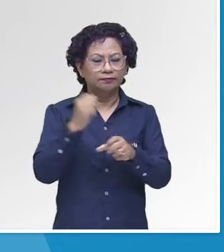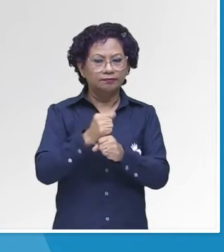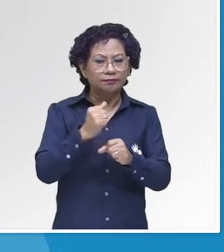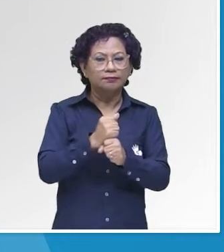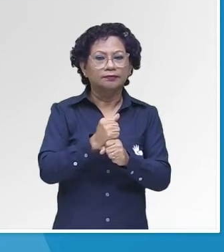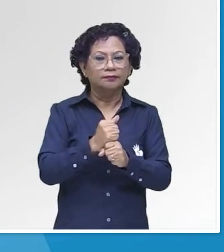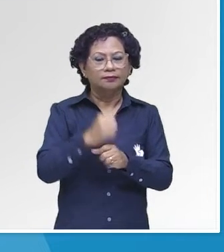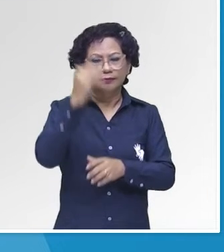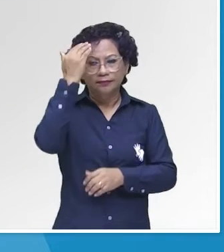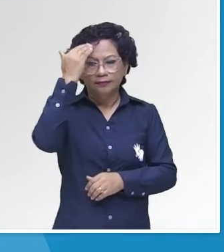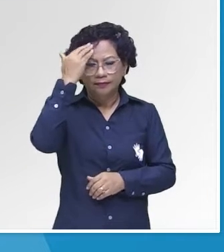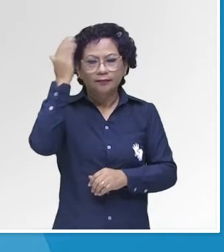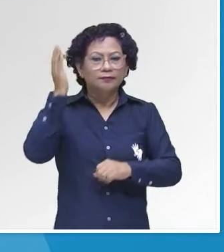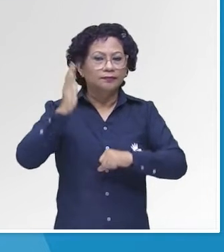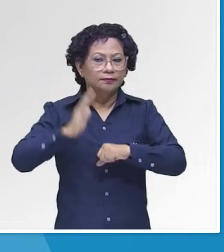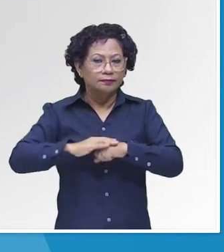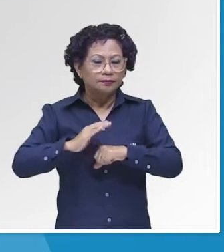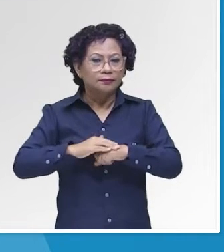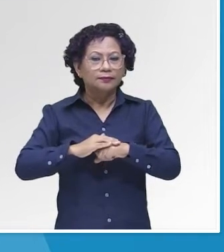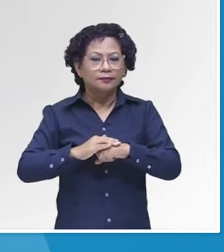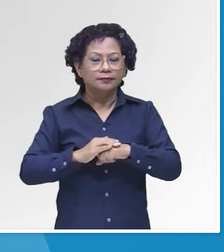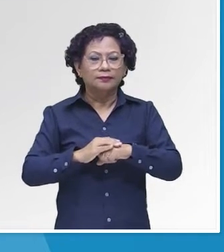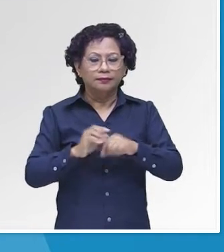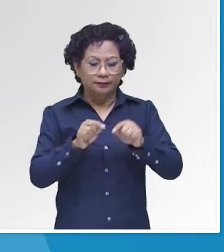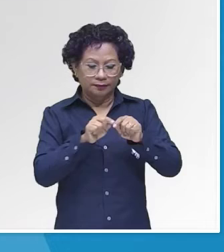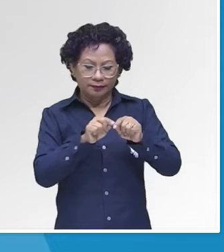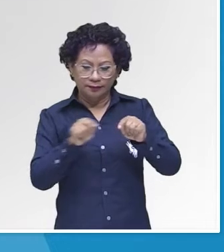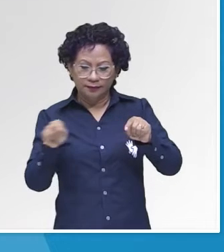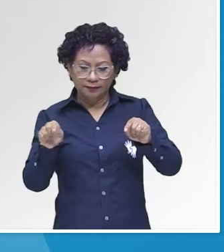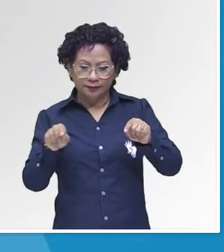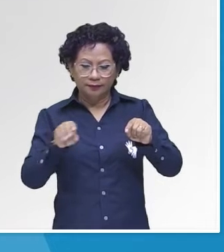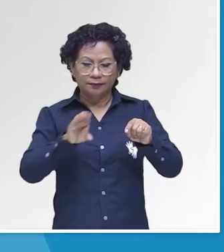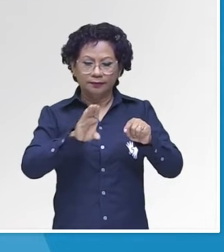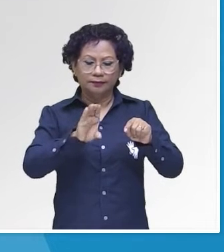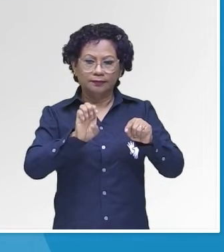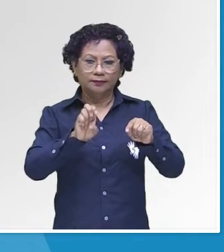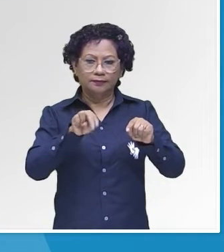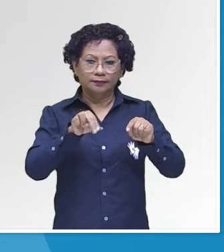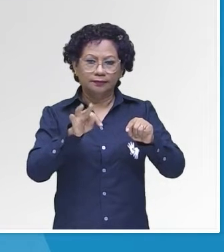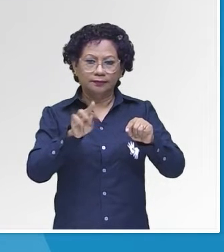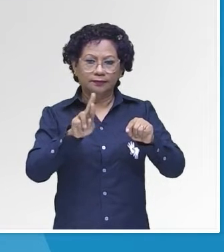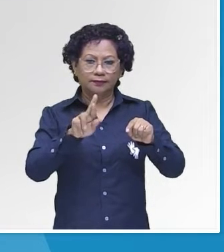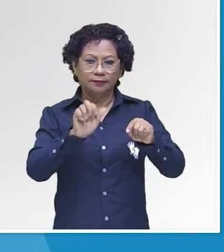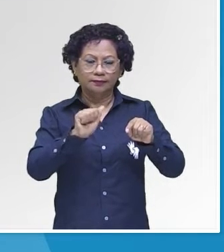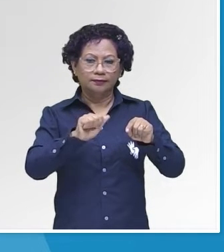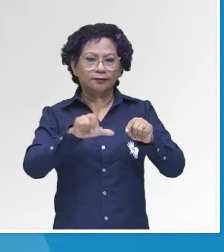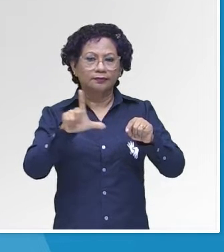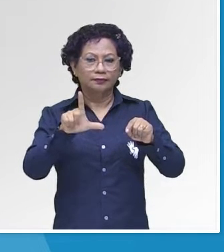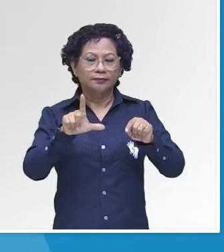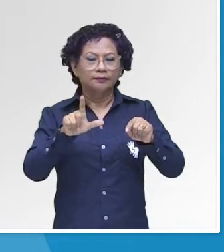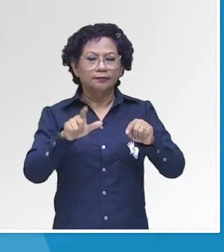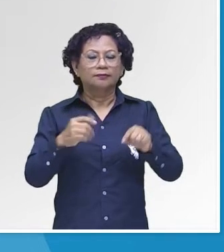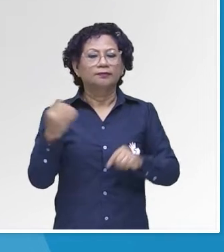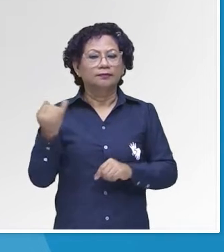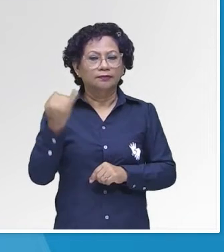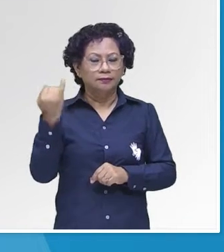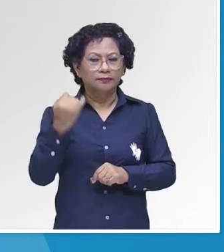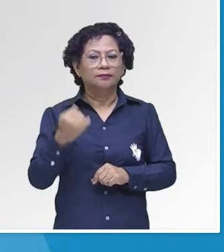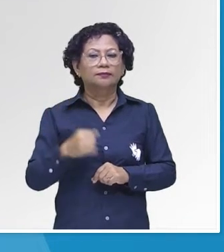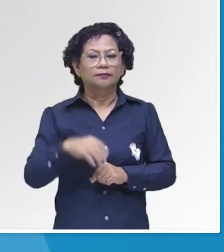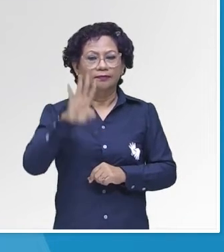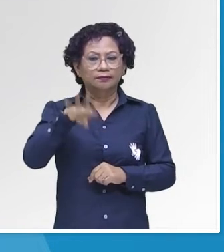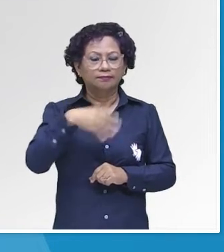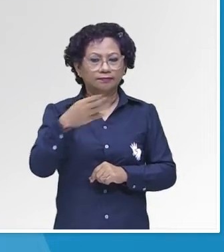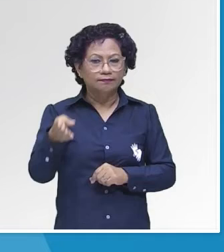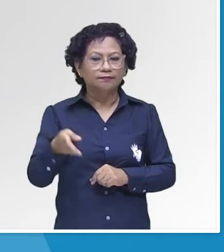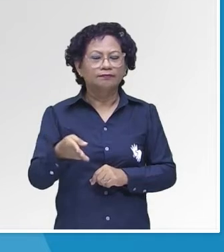dessa medida de tendência central. Por isso, a média aritmética é uma unidade, né, uma análise, uma ferramenta bem importante da estatística, porque de